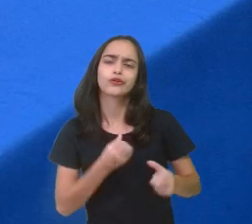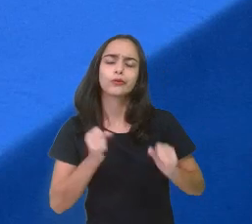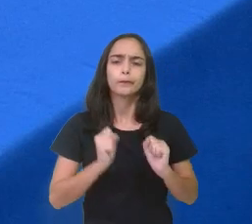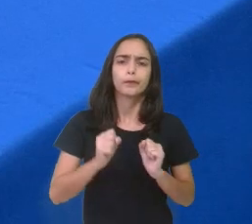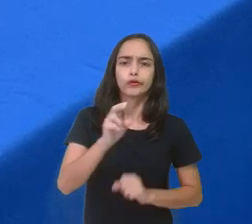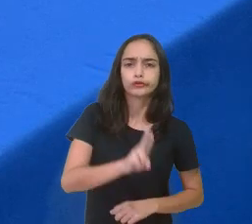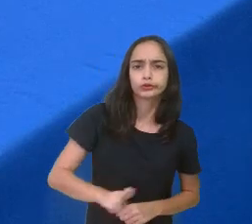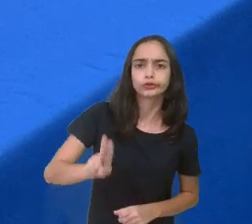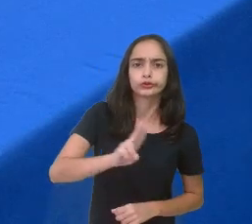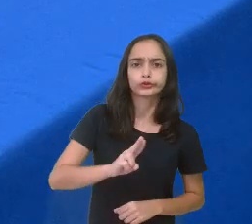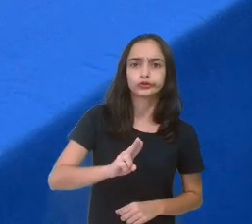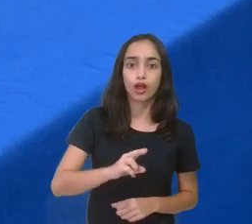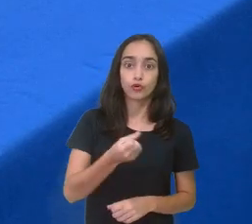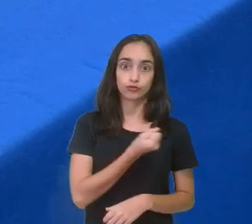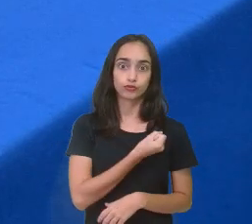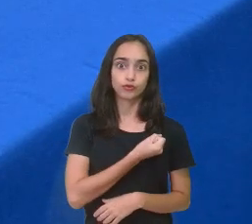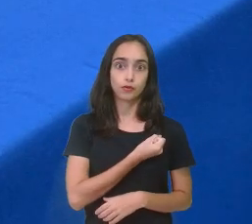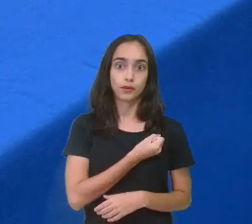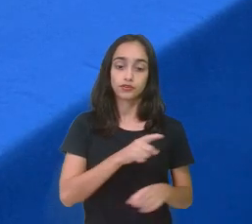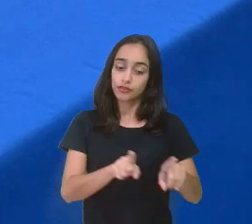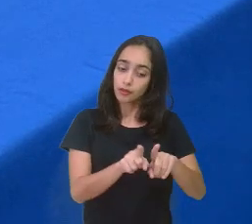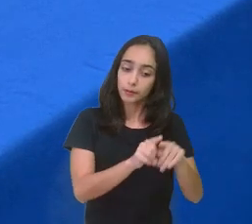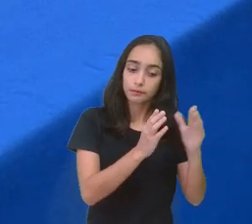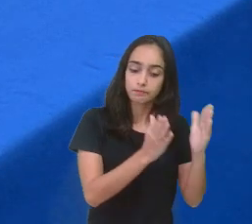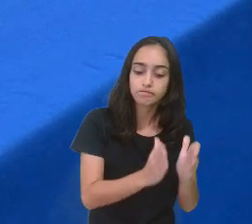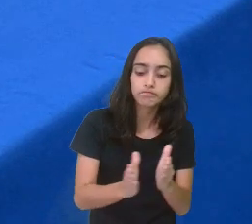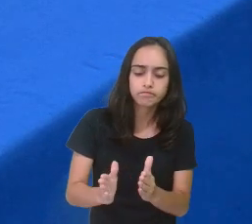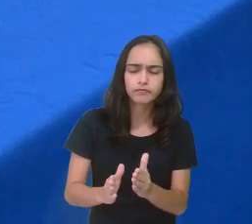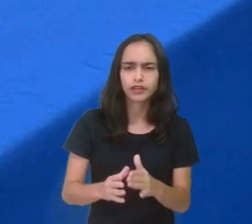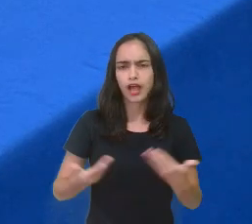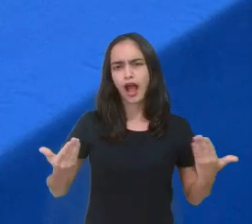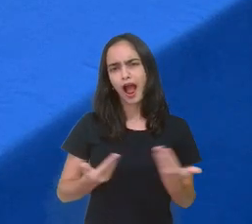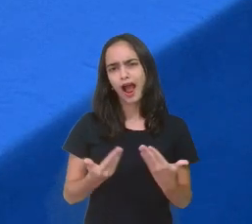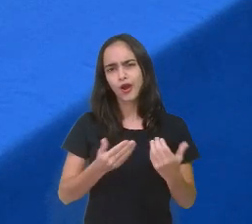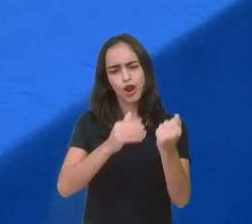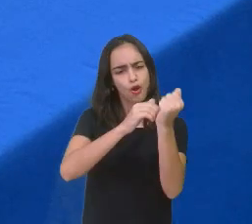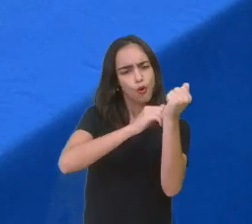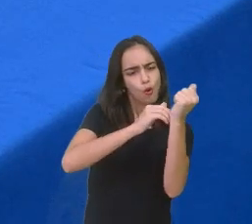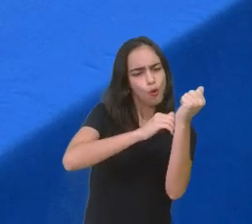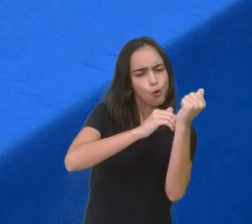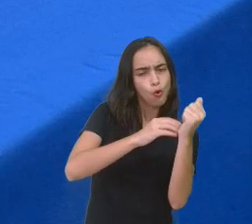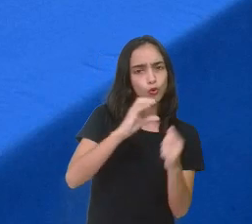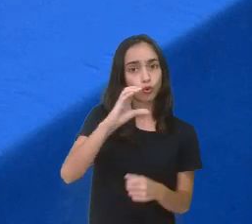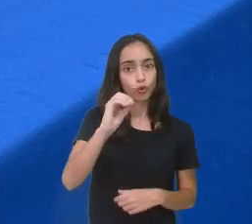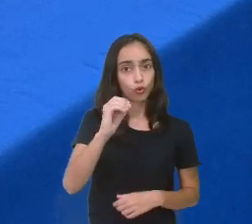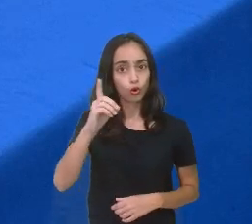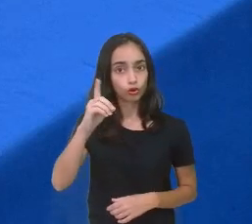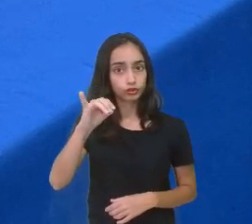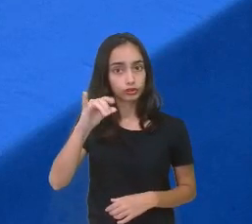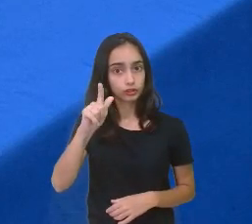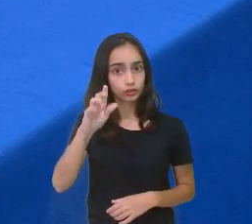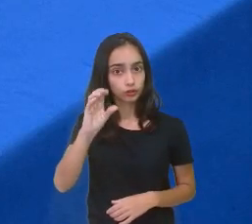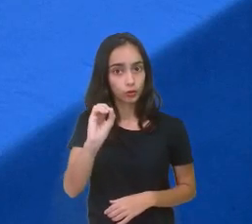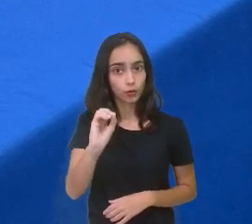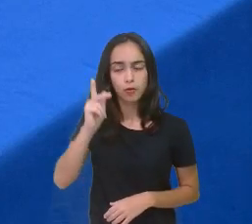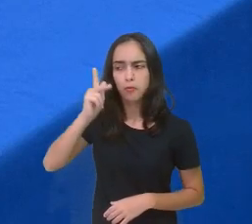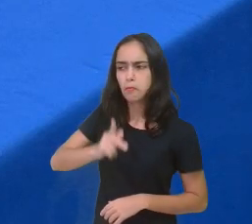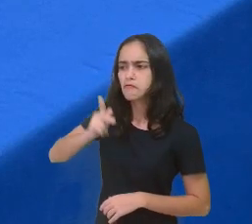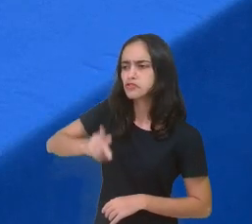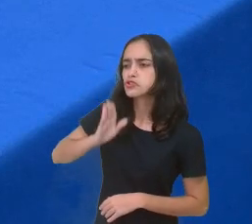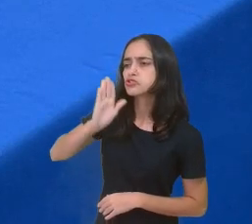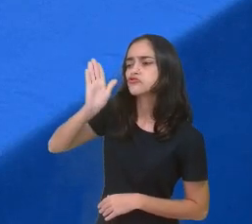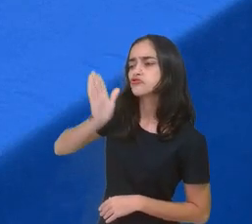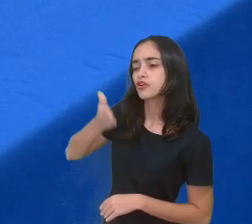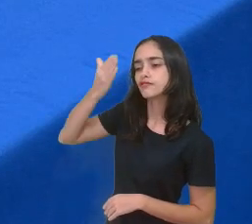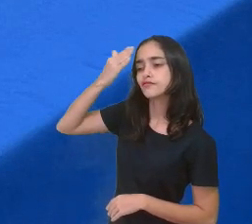enquanto ordem, tá? E código, como é que a gente utiliza o número enquanto código? Professora Sandra, você sabe me